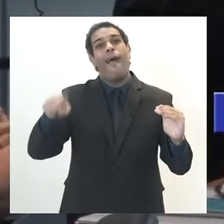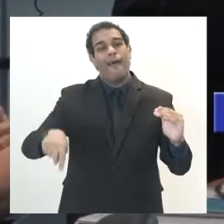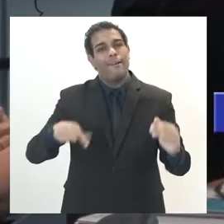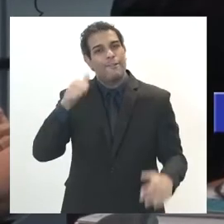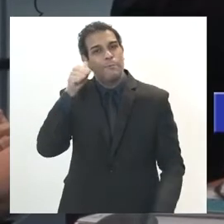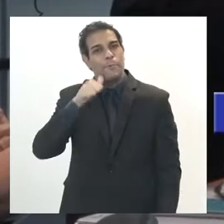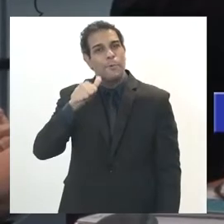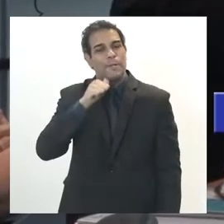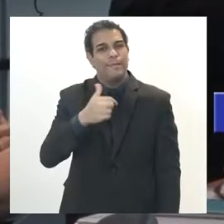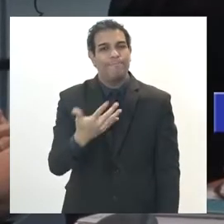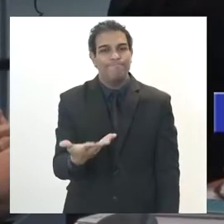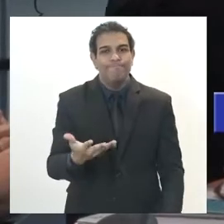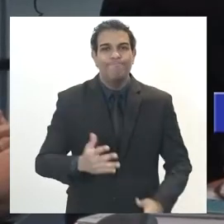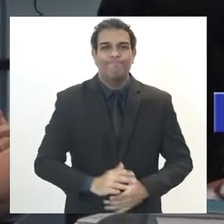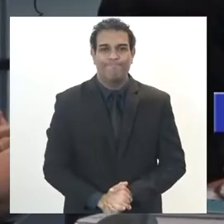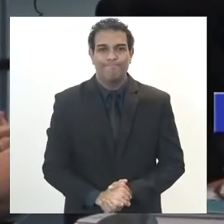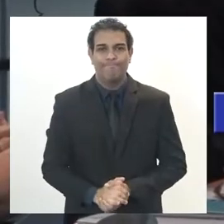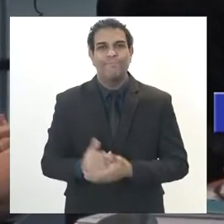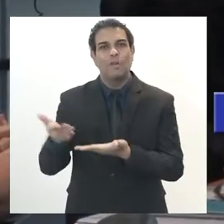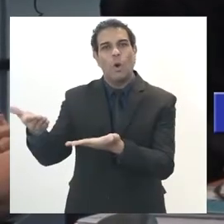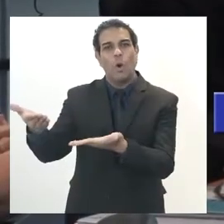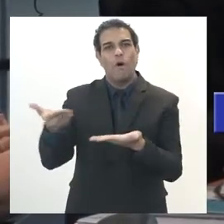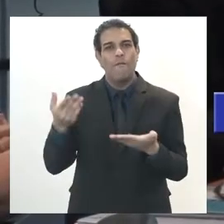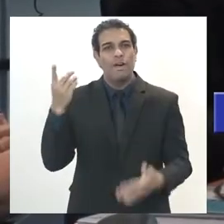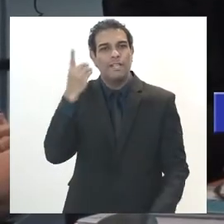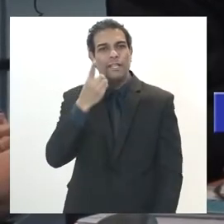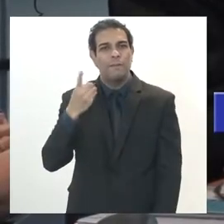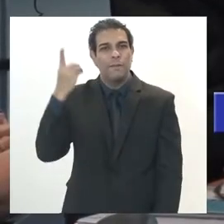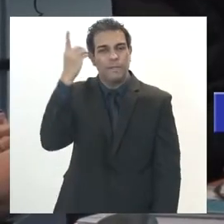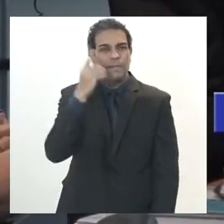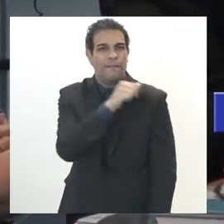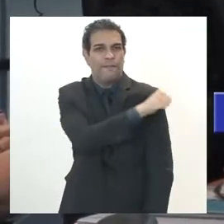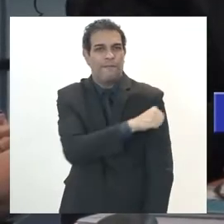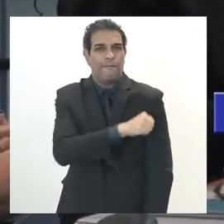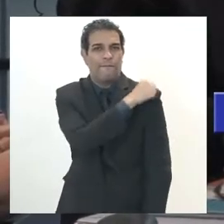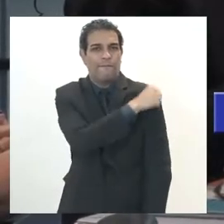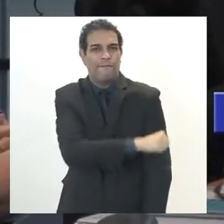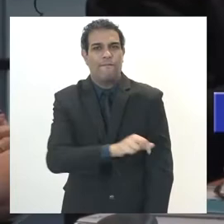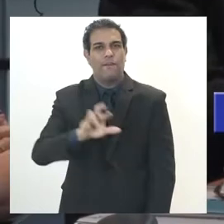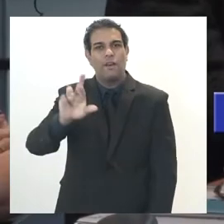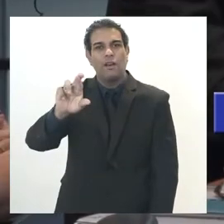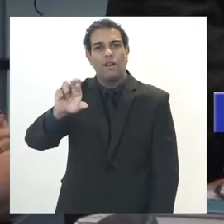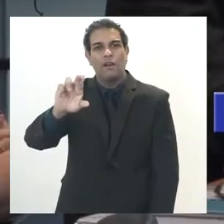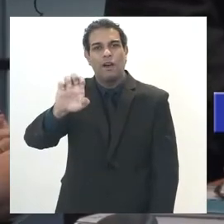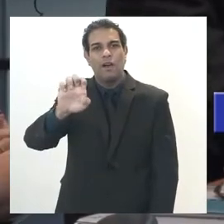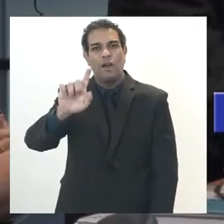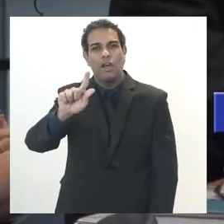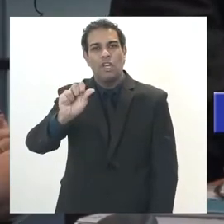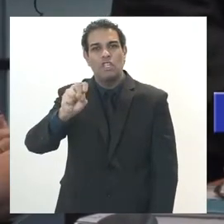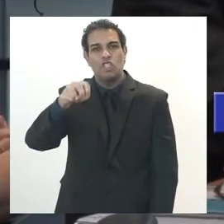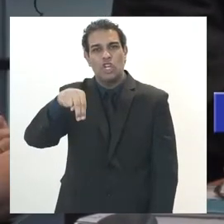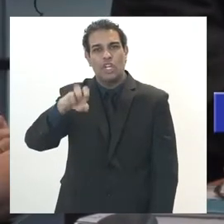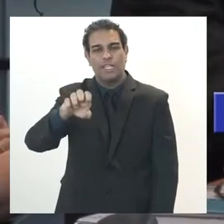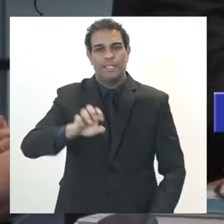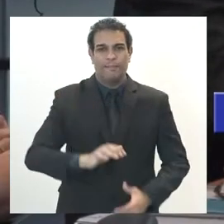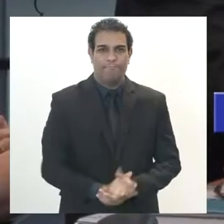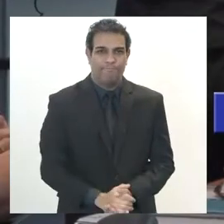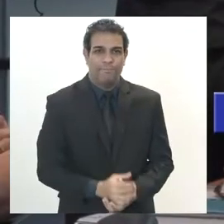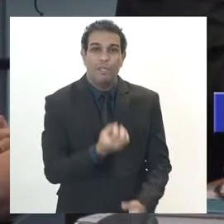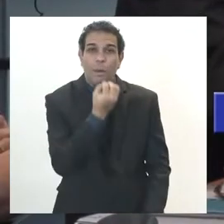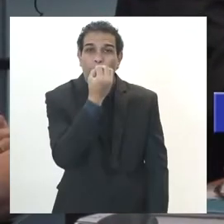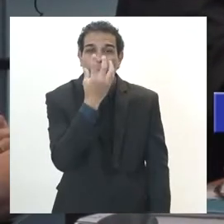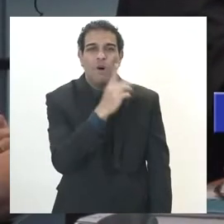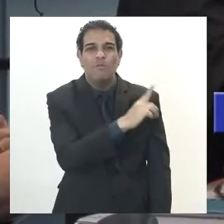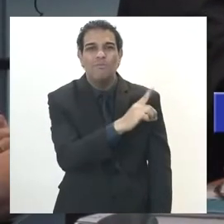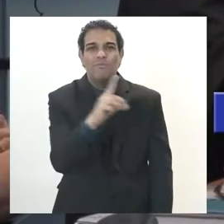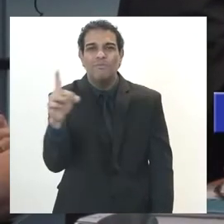as mulheres então deputada enfermeira Rejane por favor Oi primo bom dia para